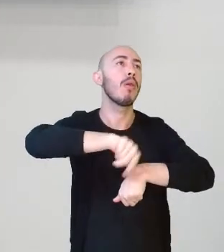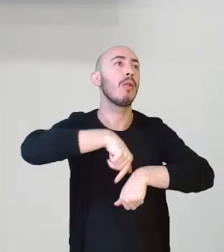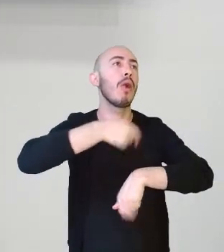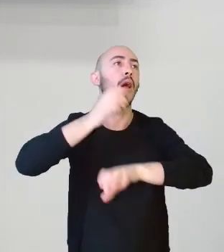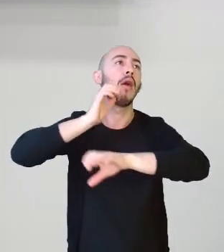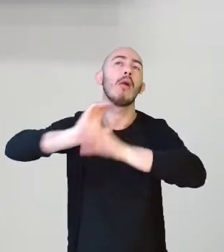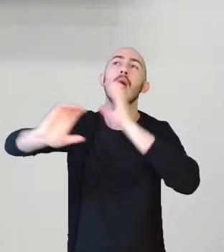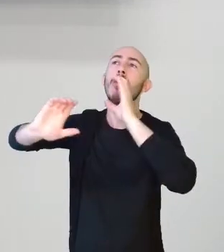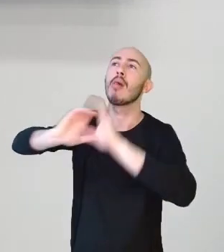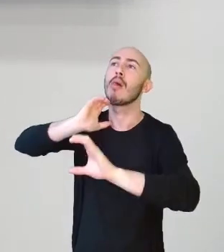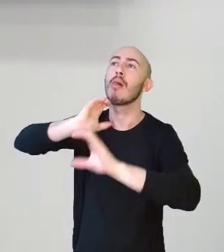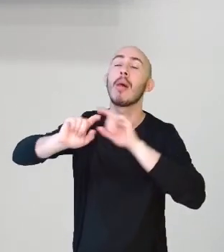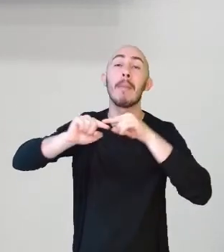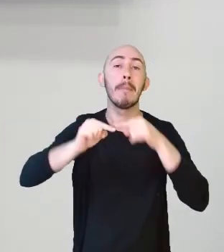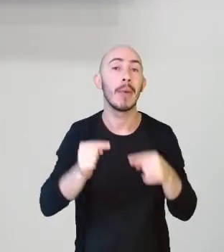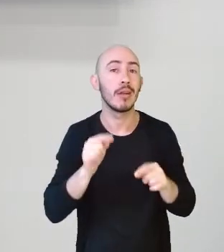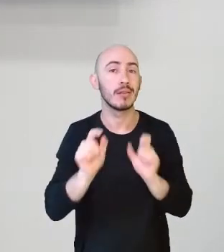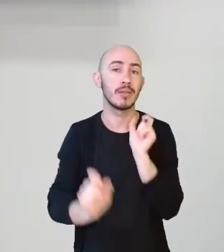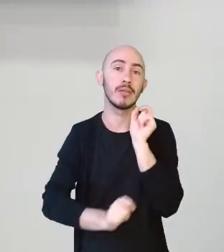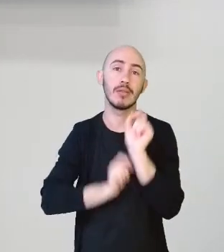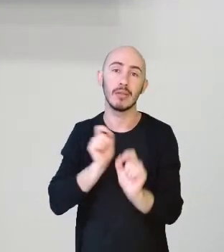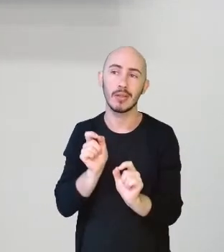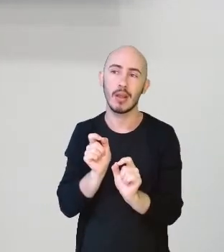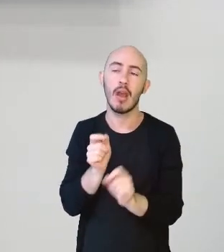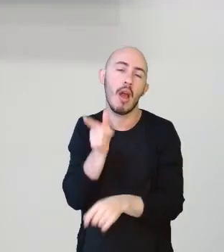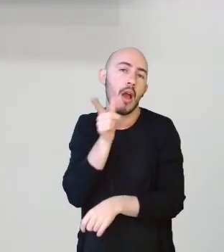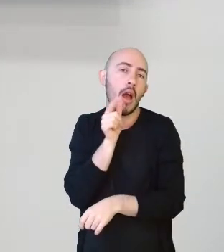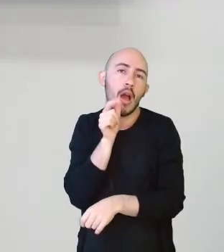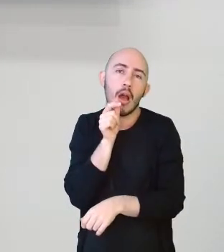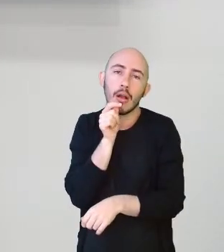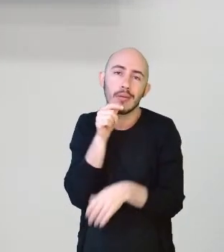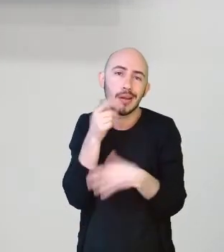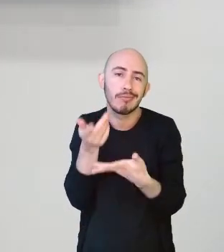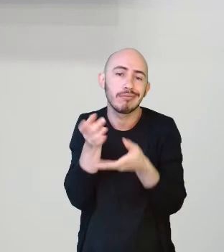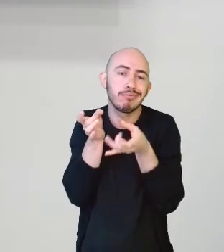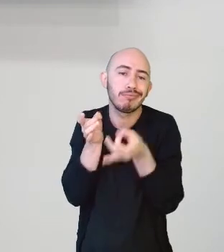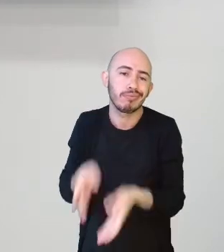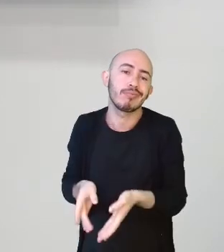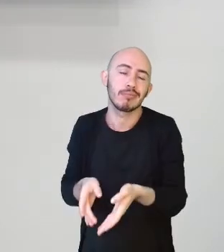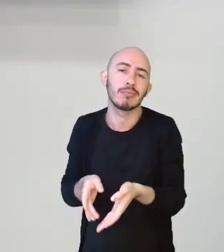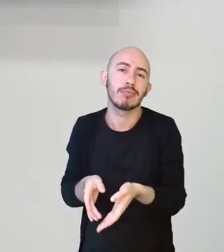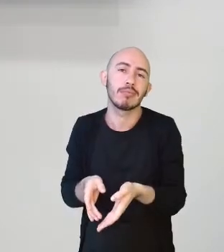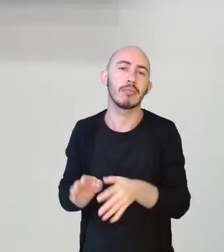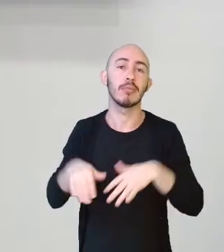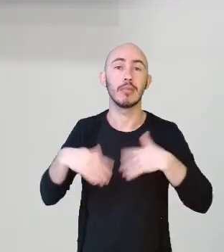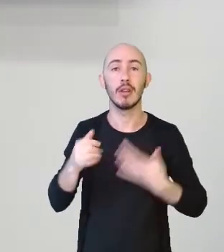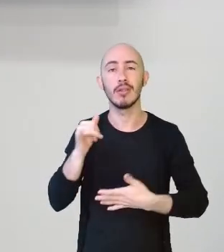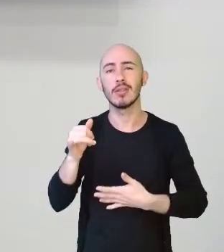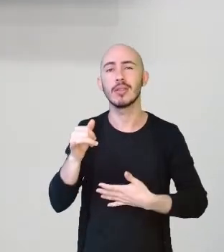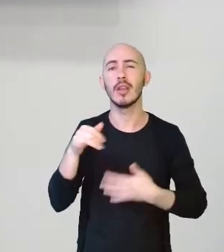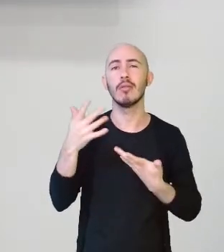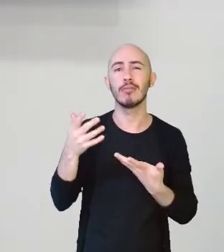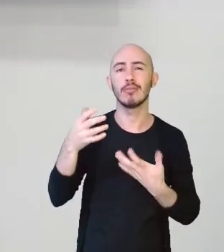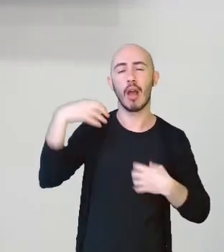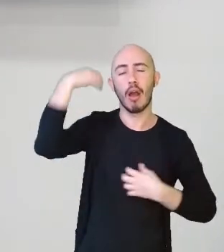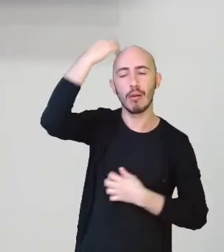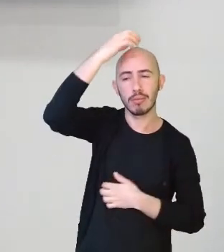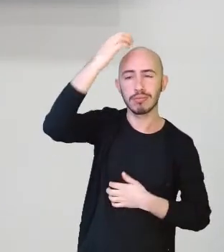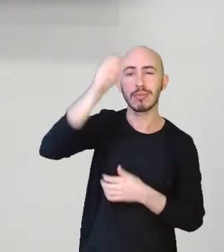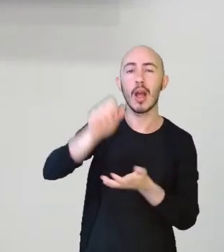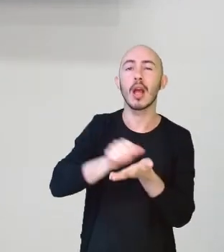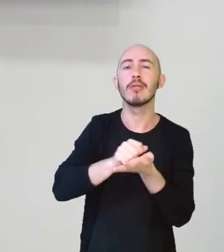show completo. Mas, aí a água vai toda embora, não é? Então, tá se ensaboando, tá passando um